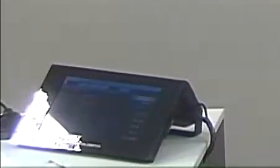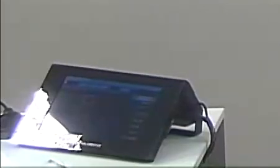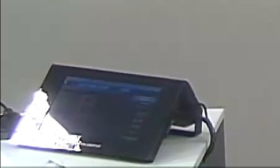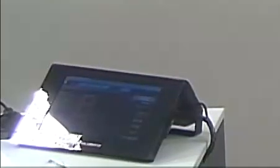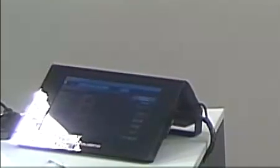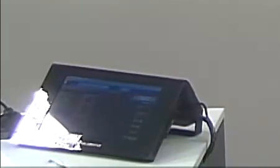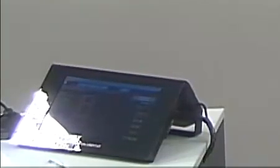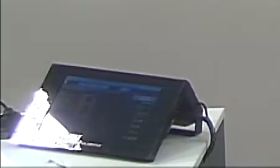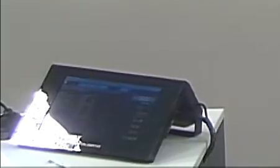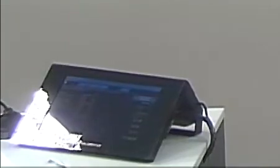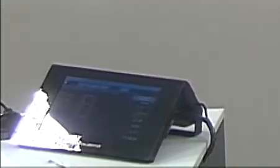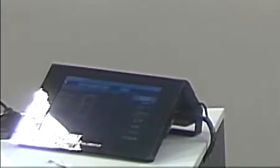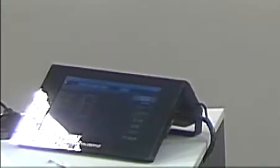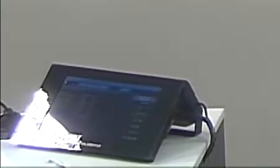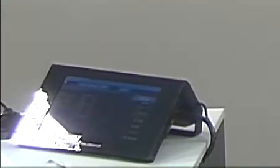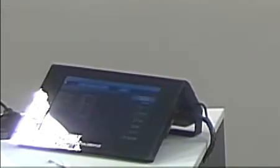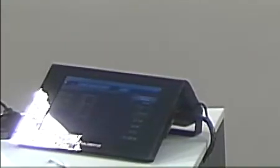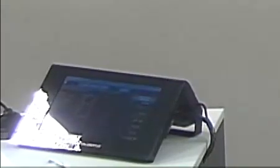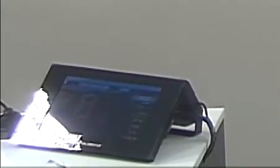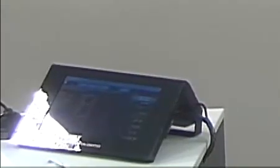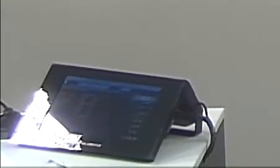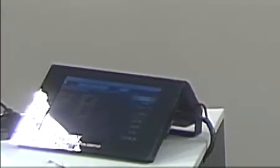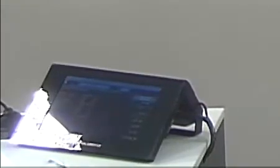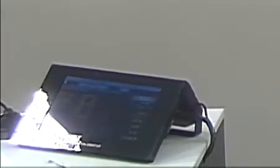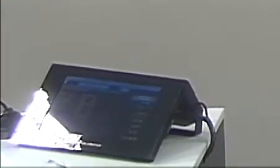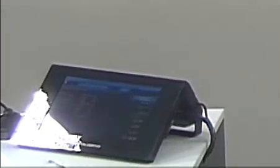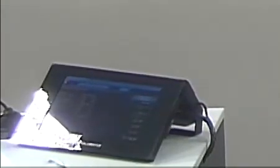Vamos colocar agora a votação em emendas.